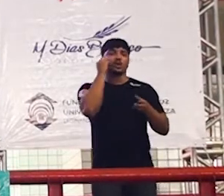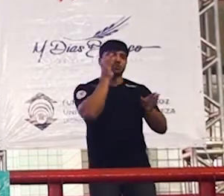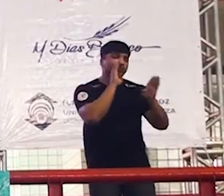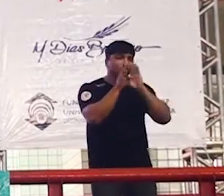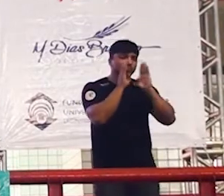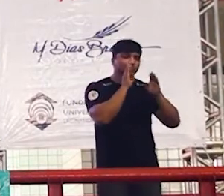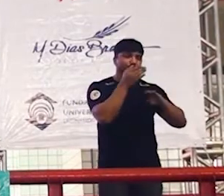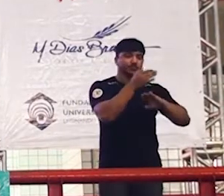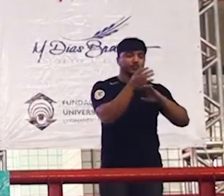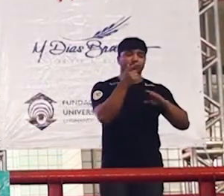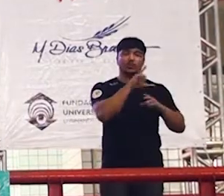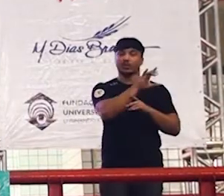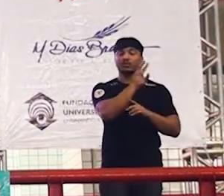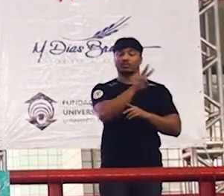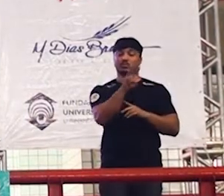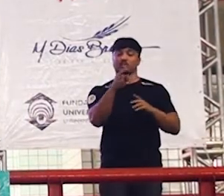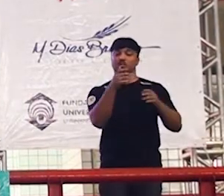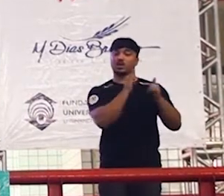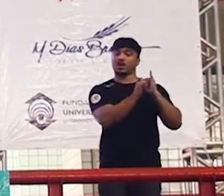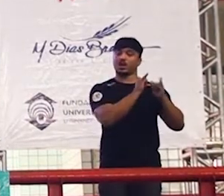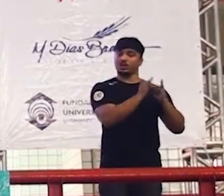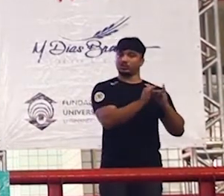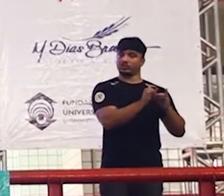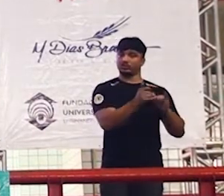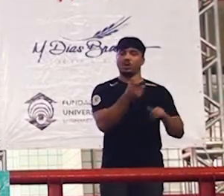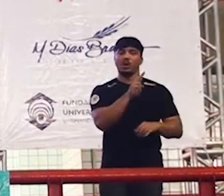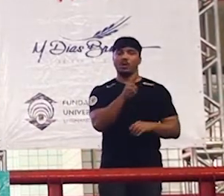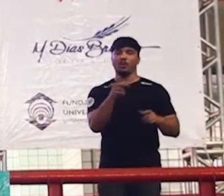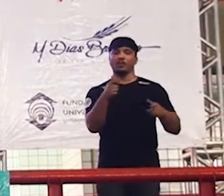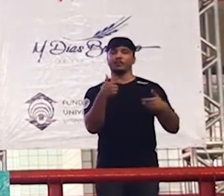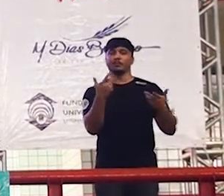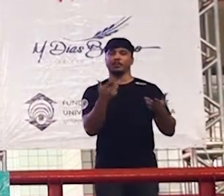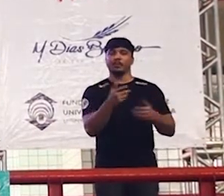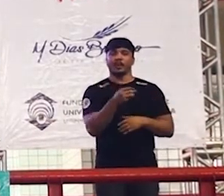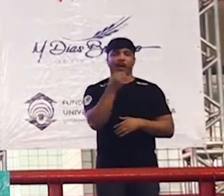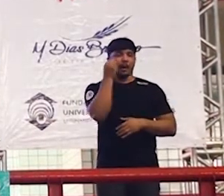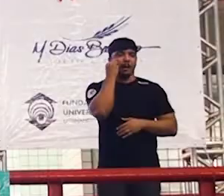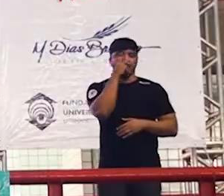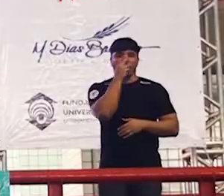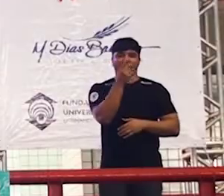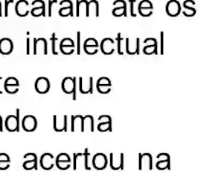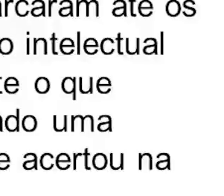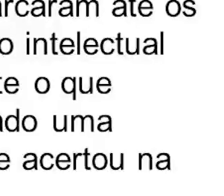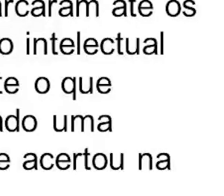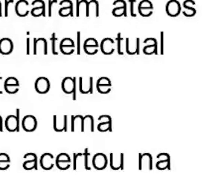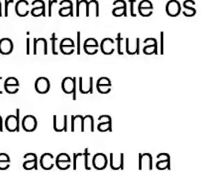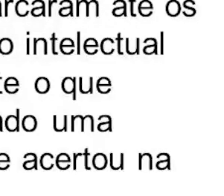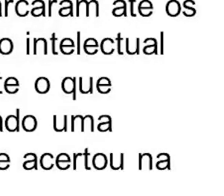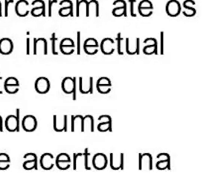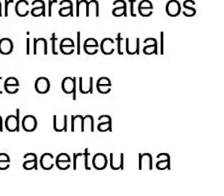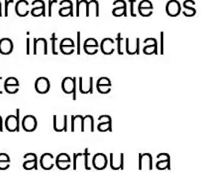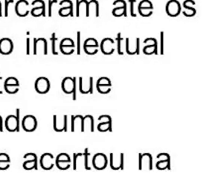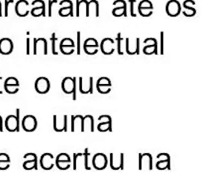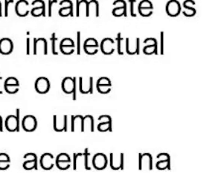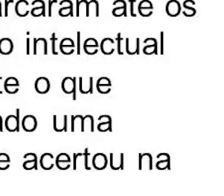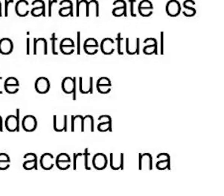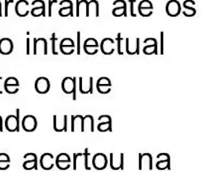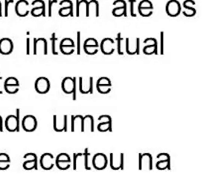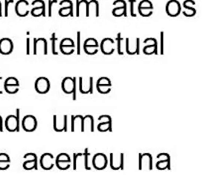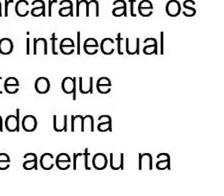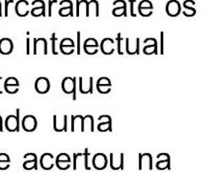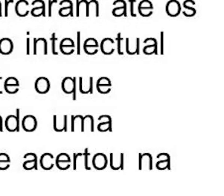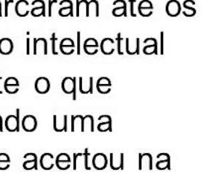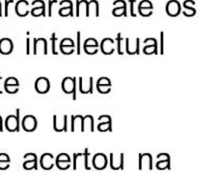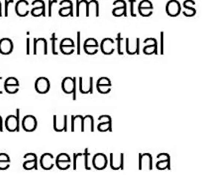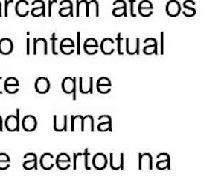proposto por um site da internet. O nome do teste era tentador. o que Freud diria de você?